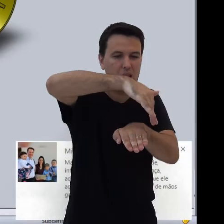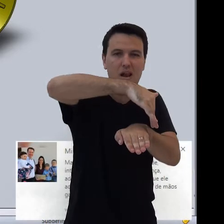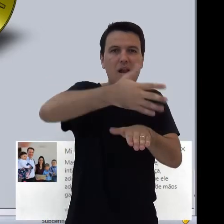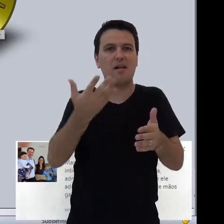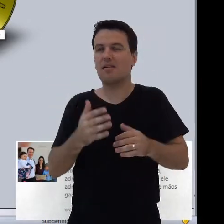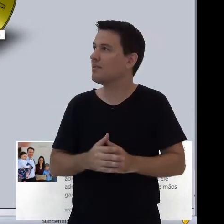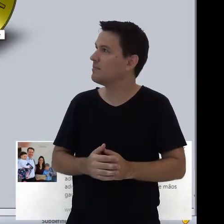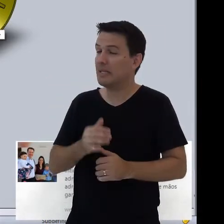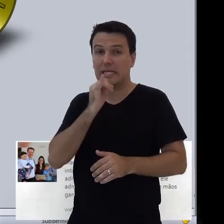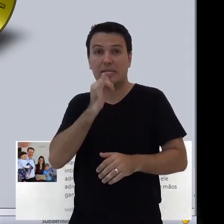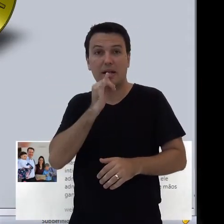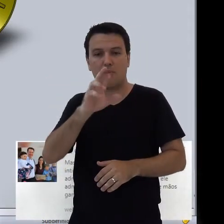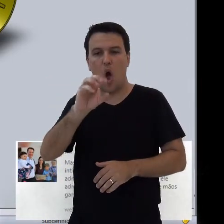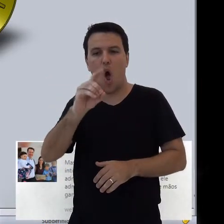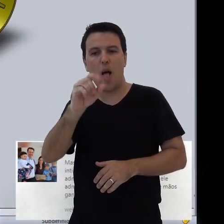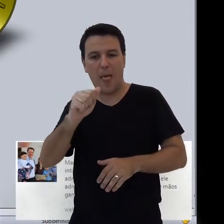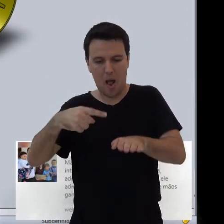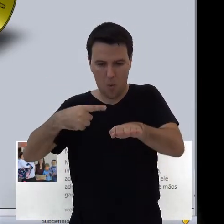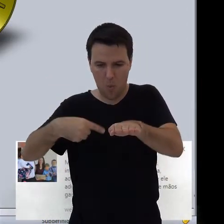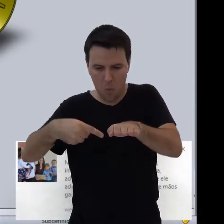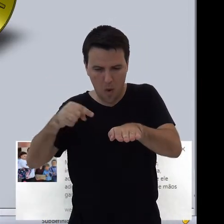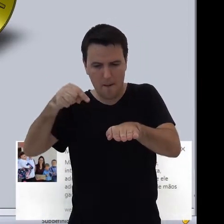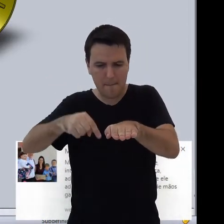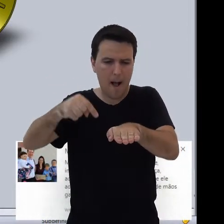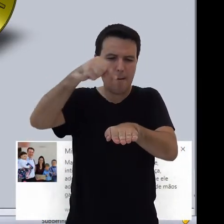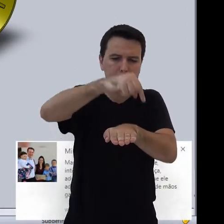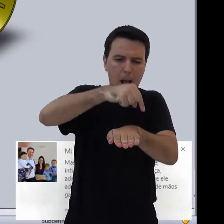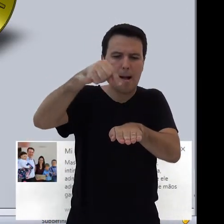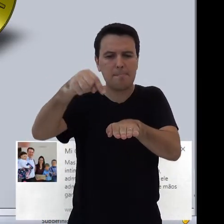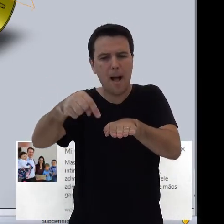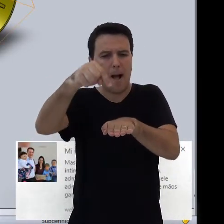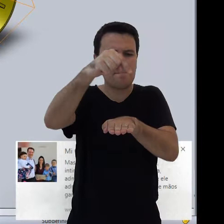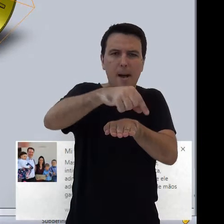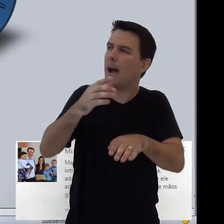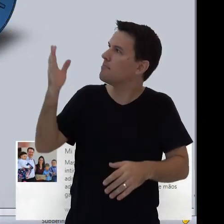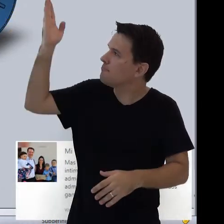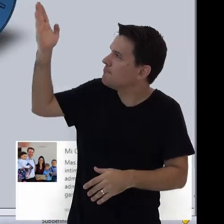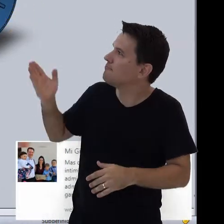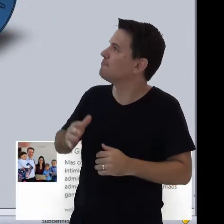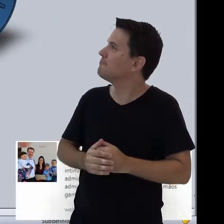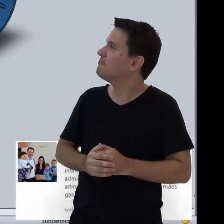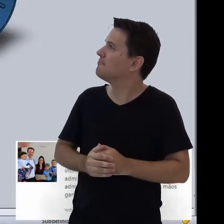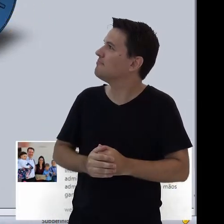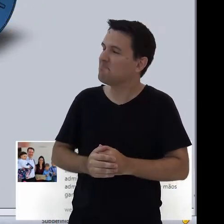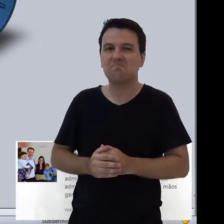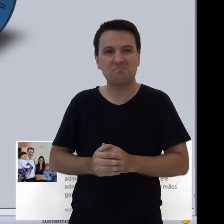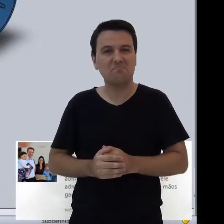chassi lateral, por exemplo aqui as rodas, a roda de trás, a outra